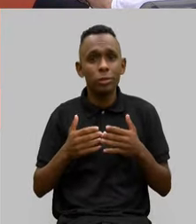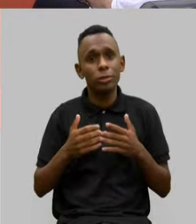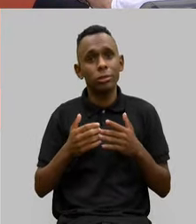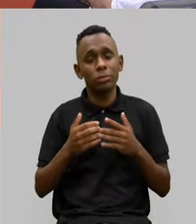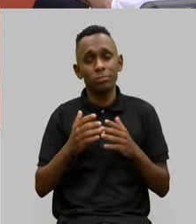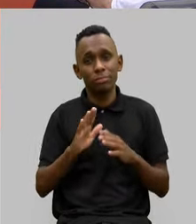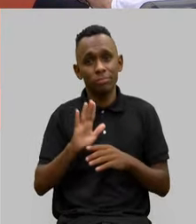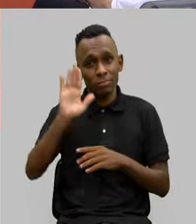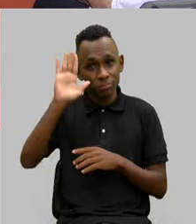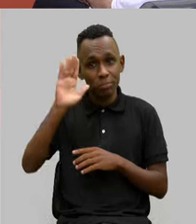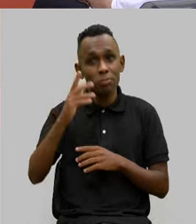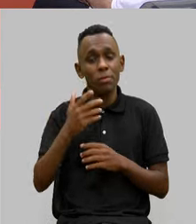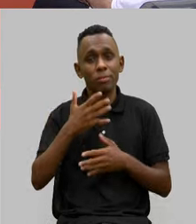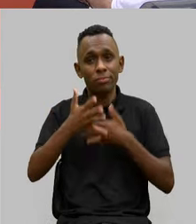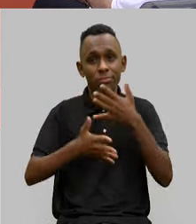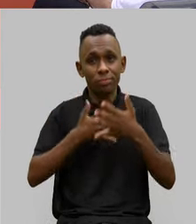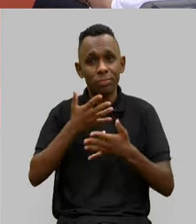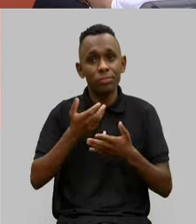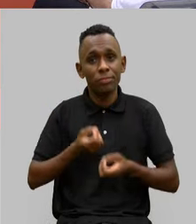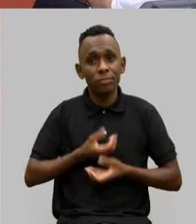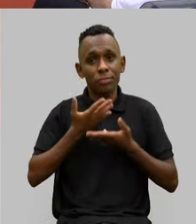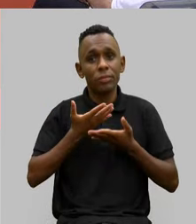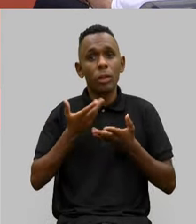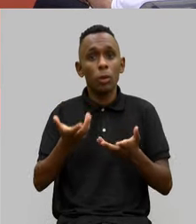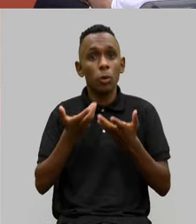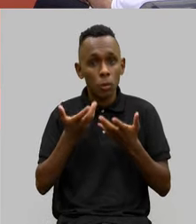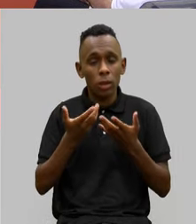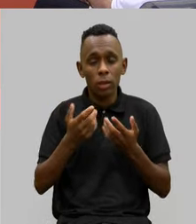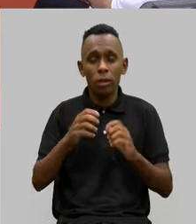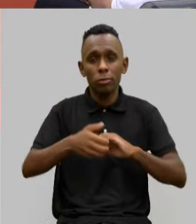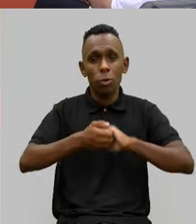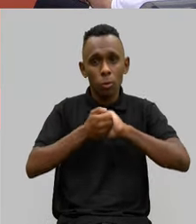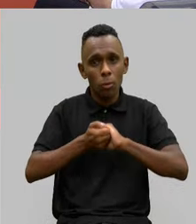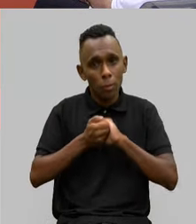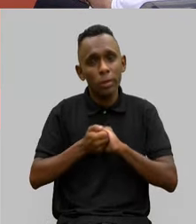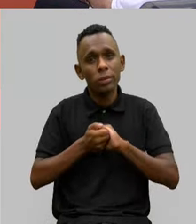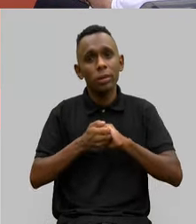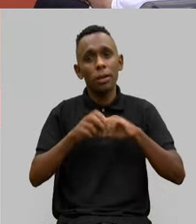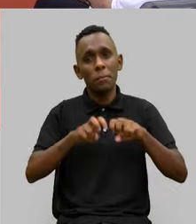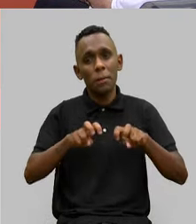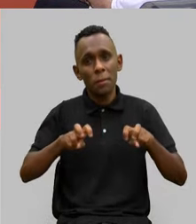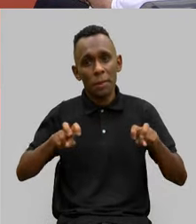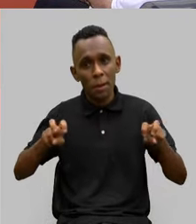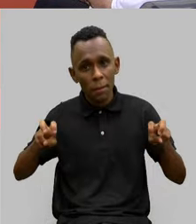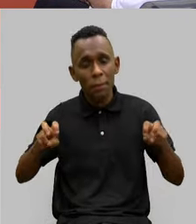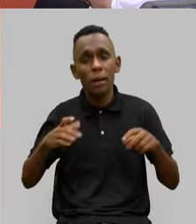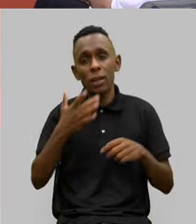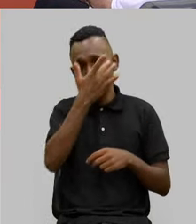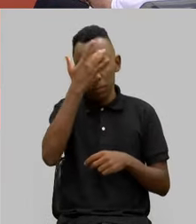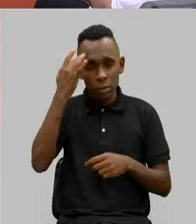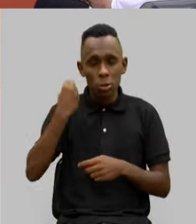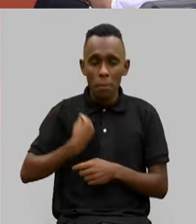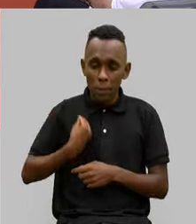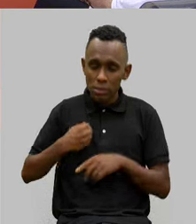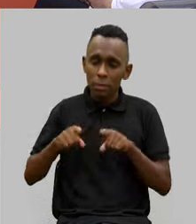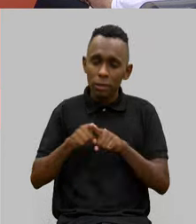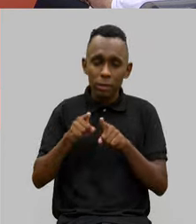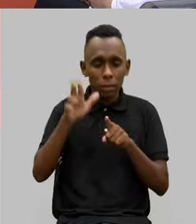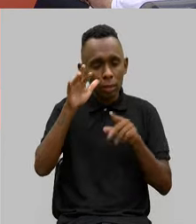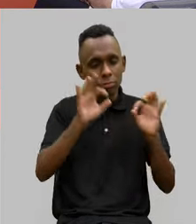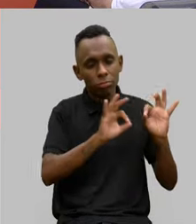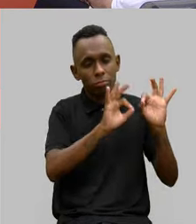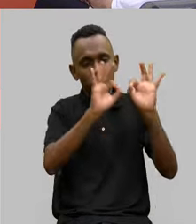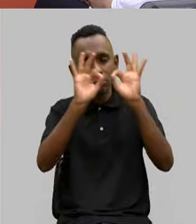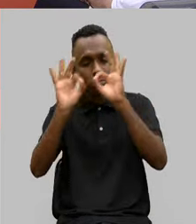falar mas eu queria também saudar a terceira mesa mas todas as pessoas estão participando desde cedo desse